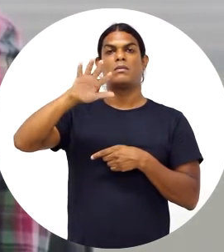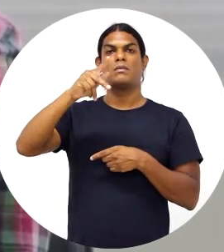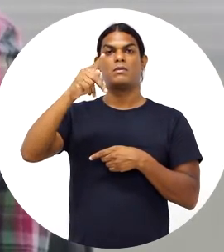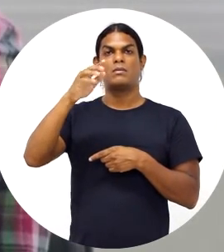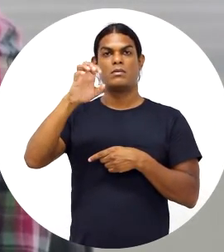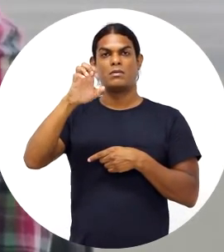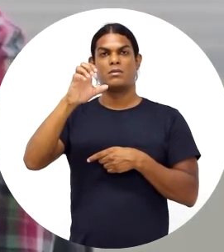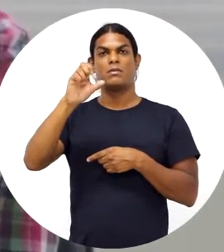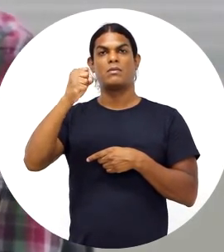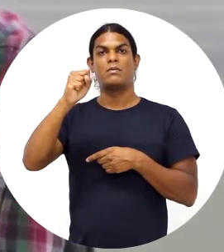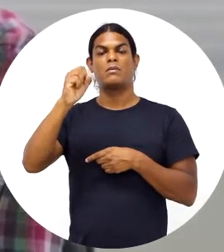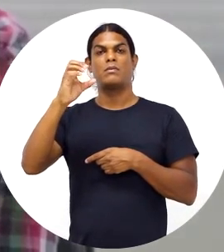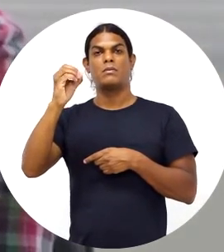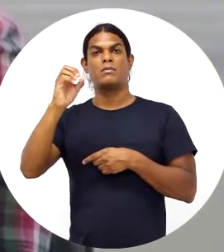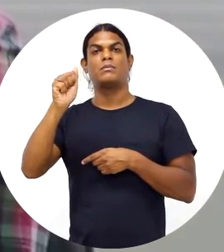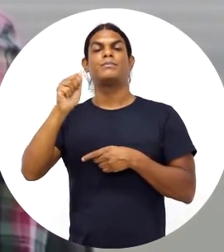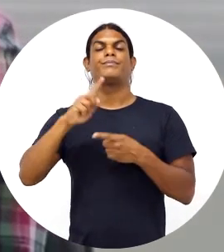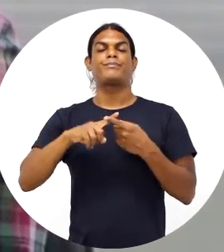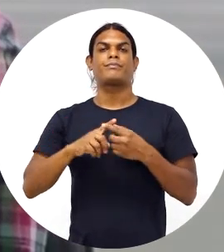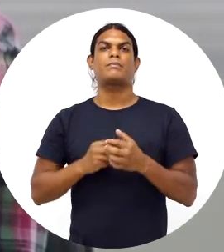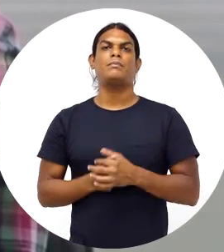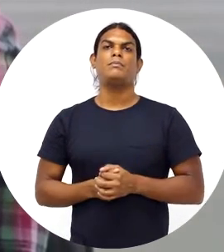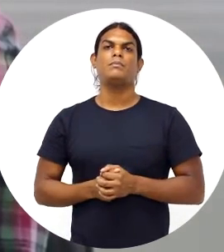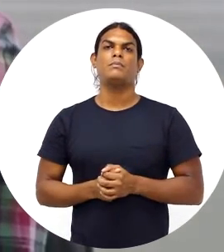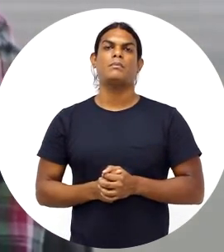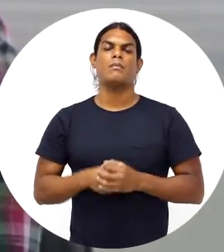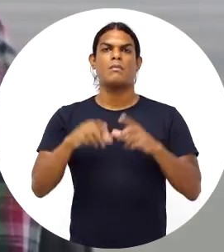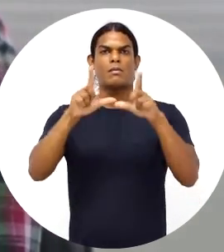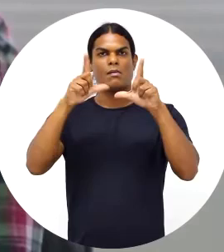literatura. A literatura